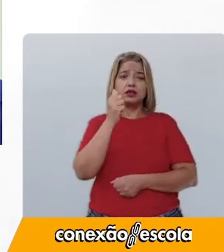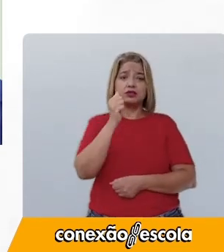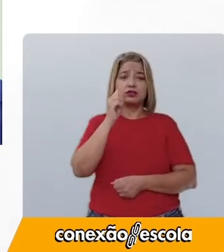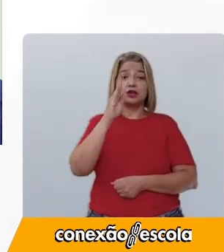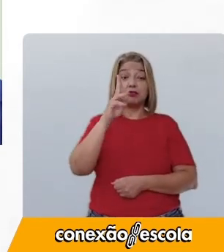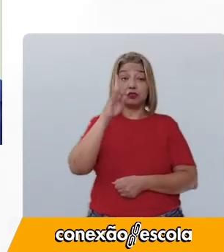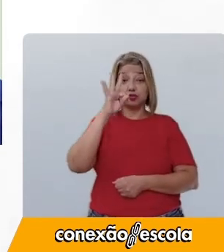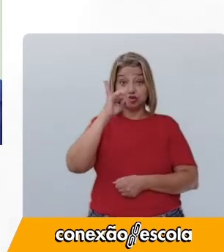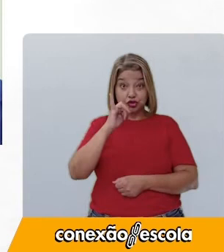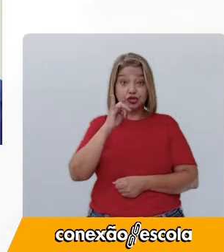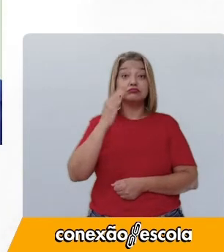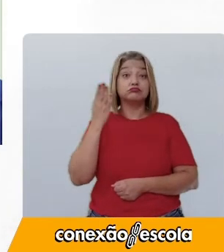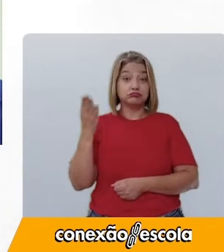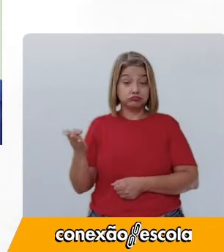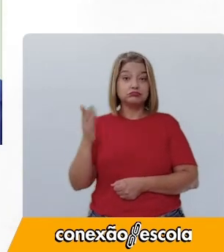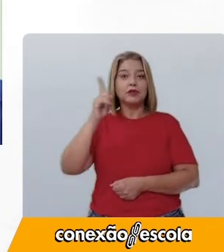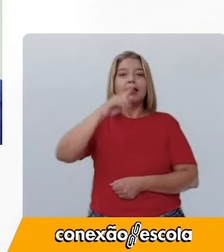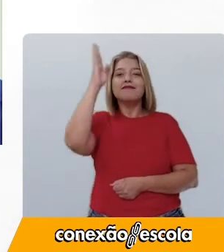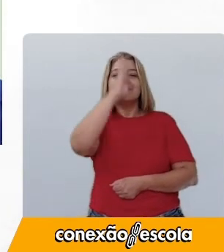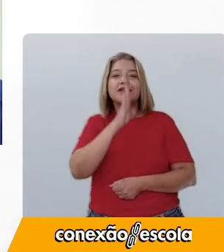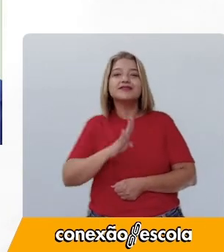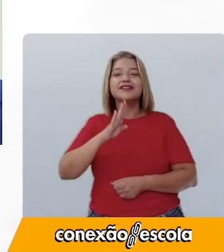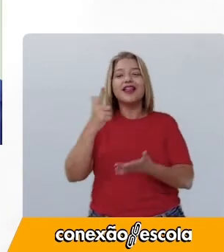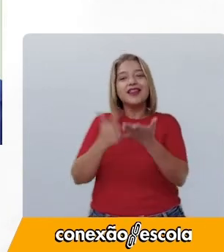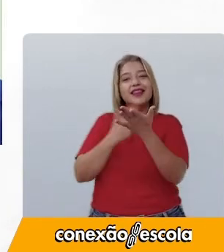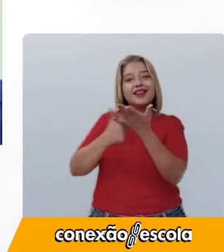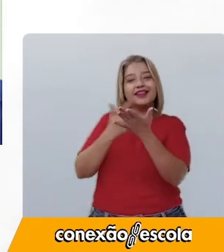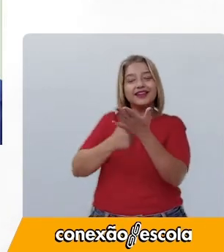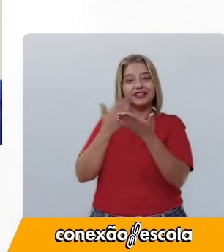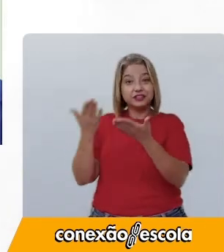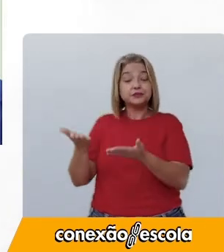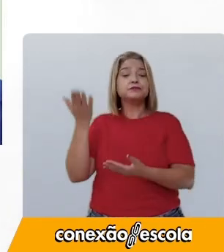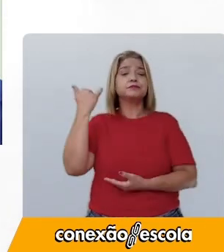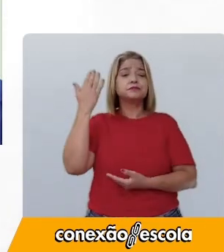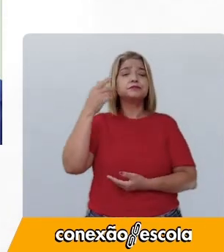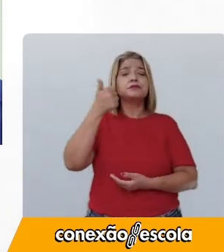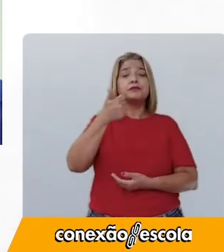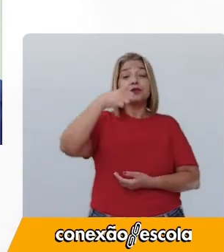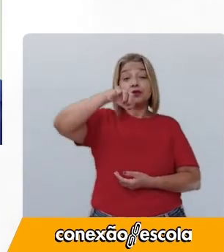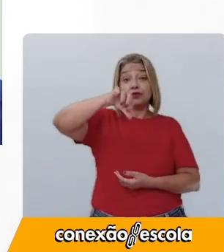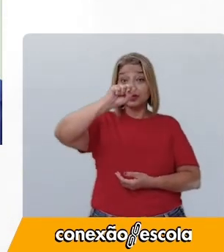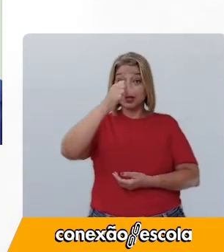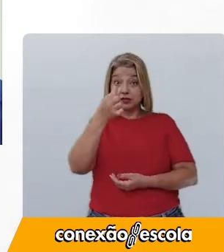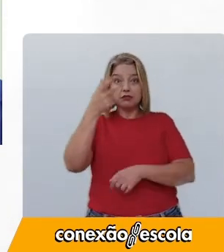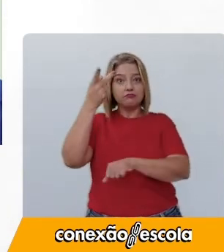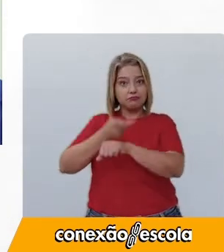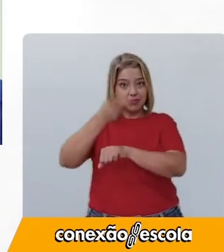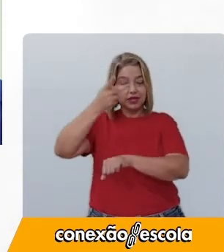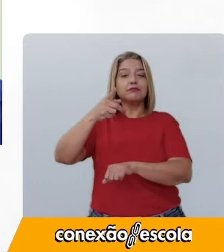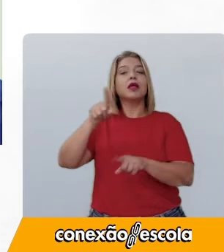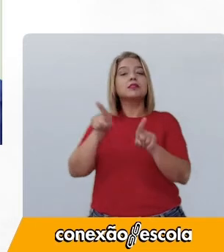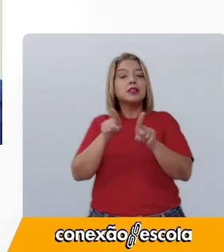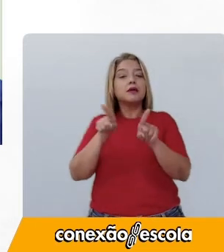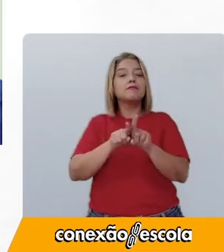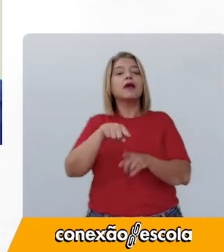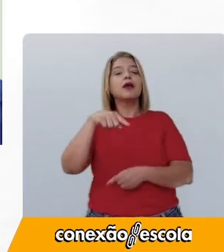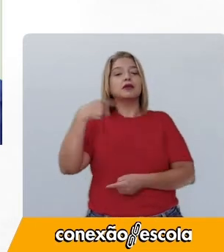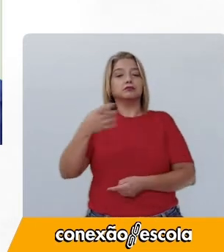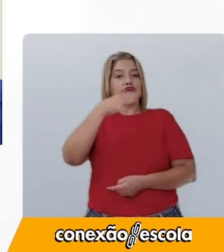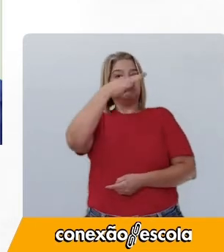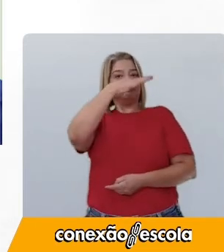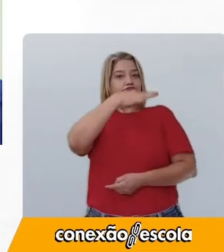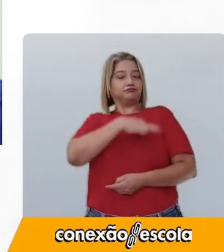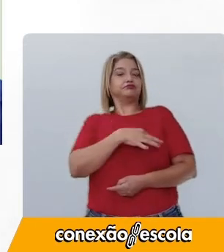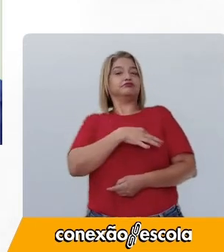do Livro em 1986, né, que ele foi premiado, e depois ele ganhou a medalha Honra